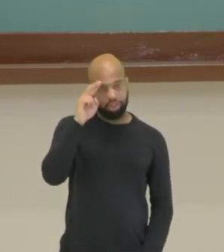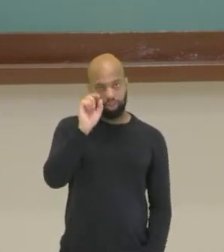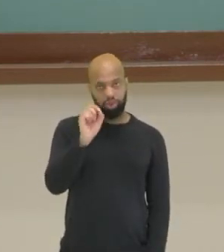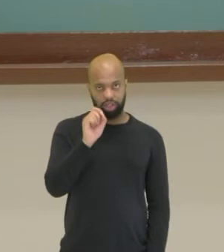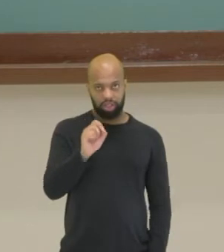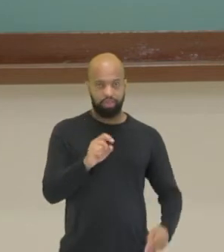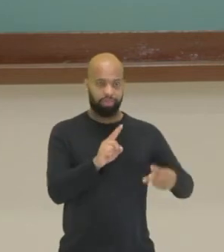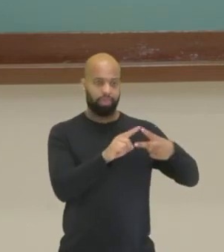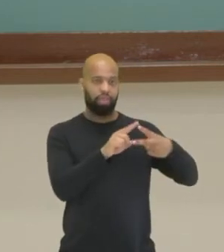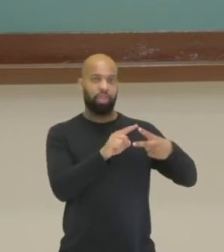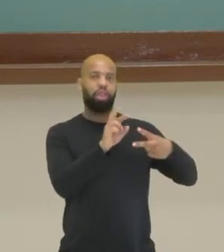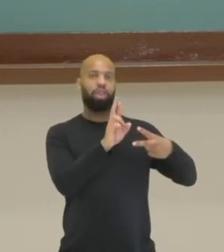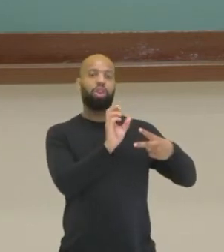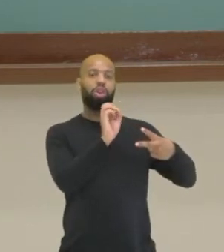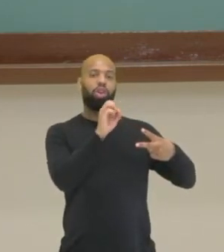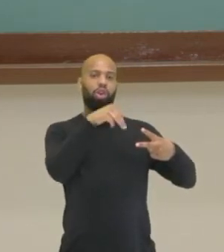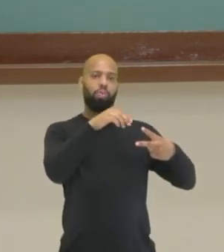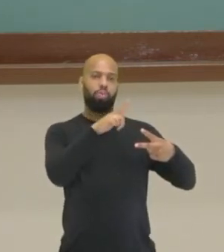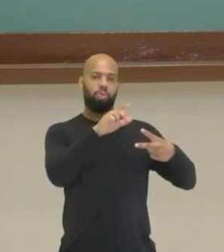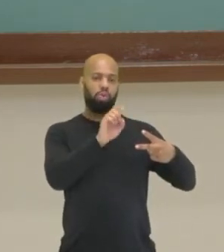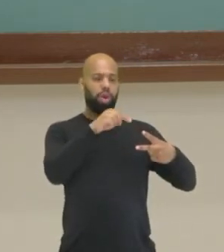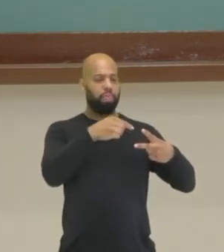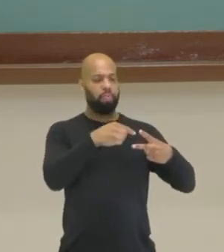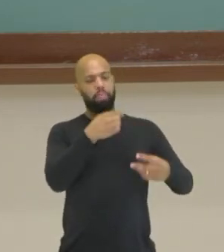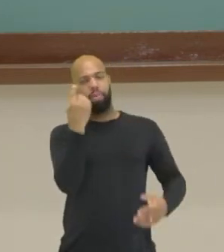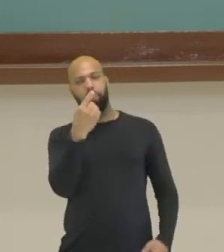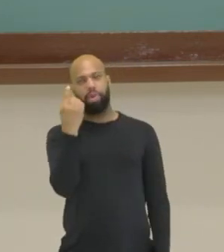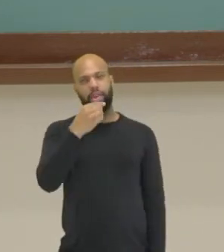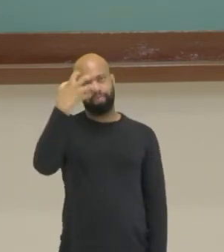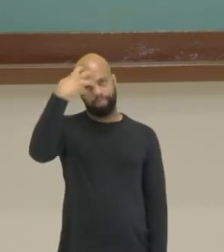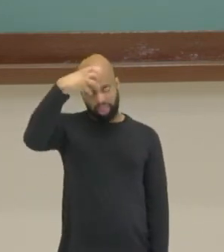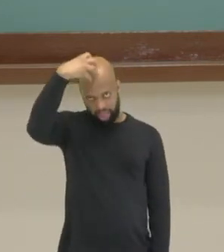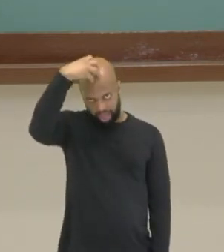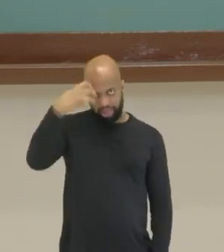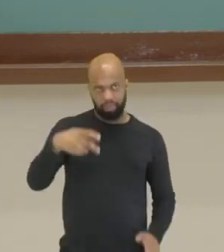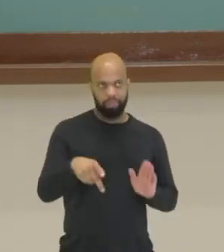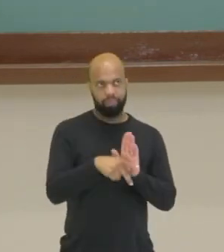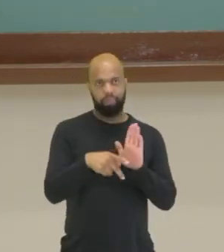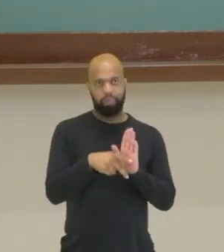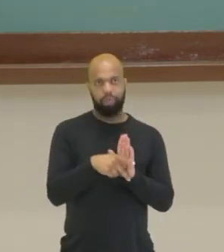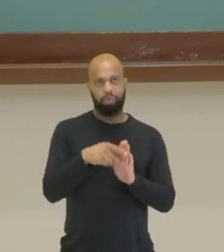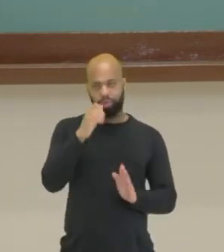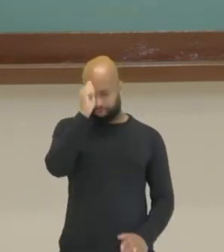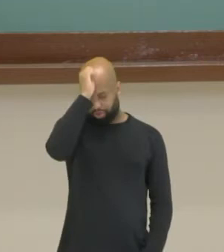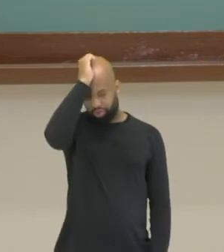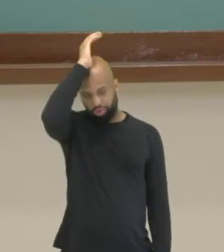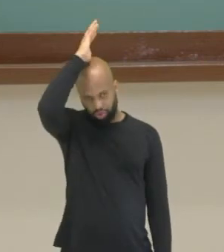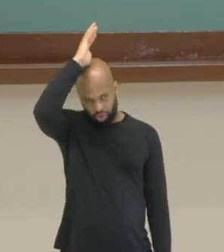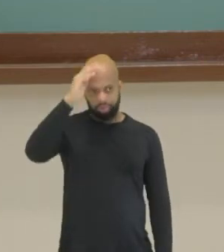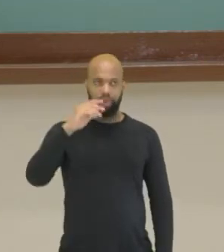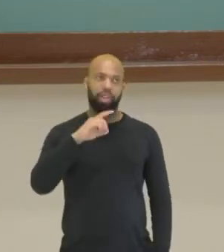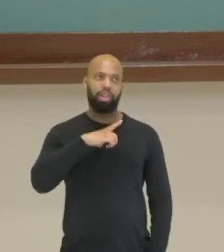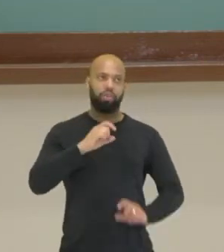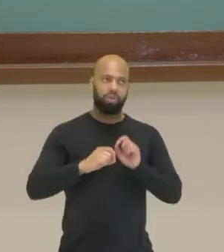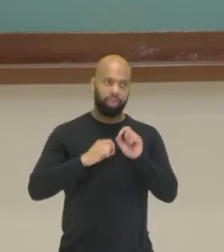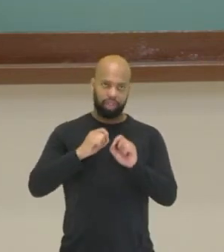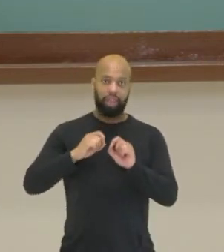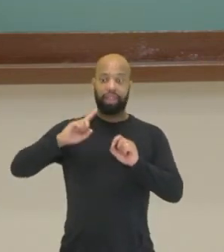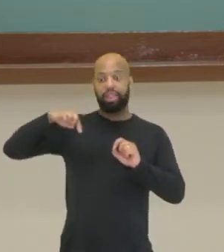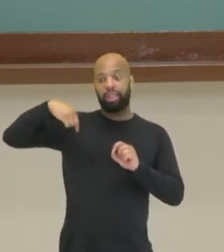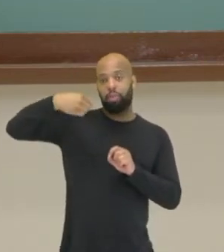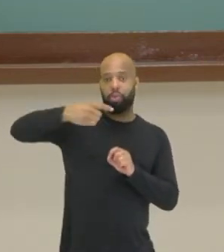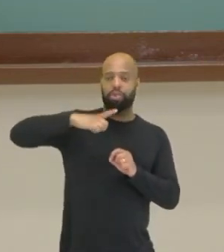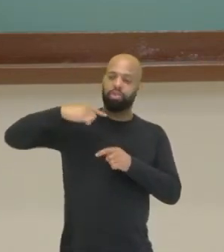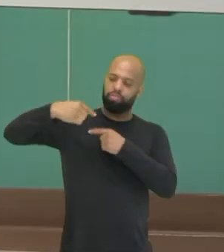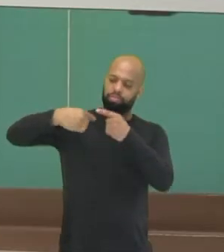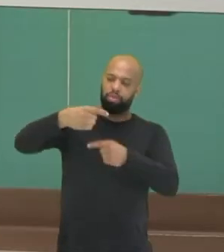torna o primeiro rei de Roma. Ok? Primeiro rei lendário, dele aí originariam os outros reis, que